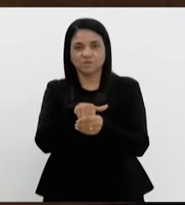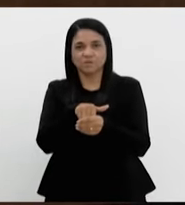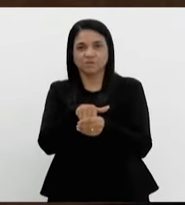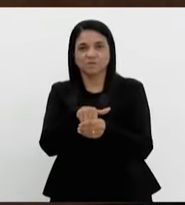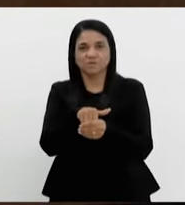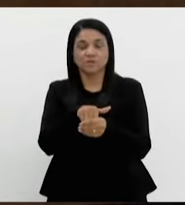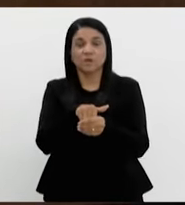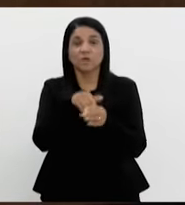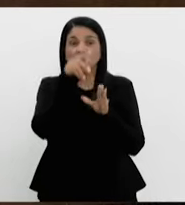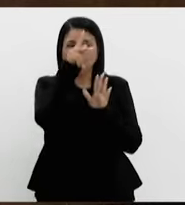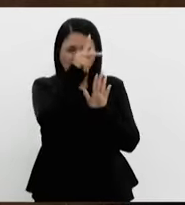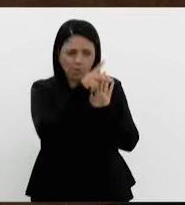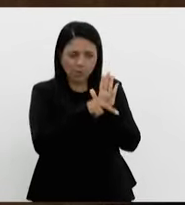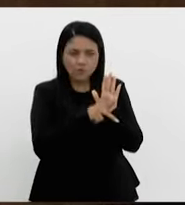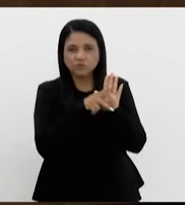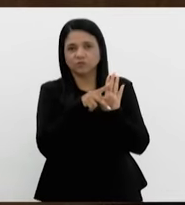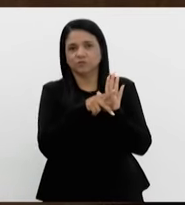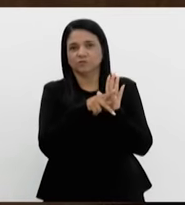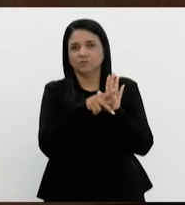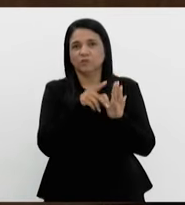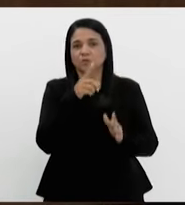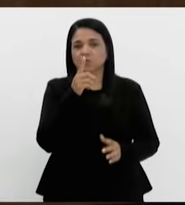esse projeto